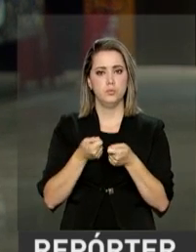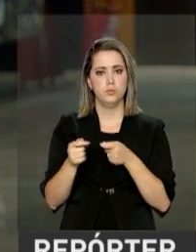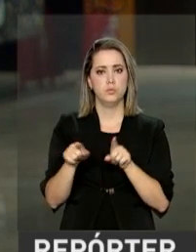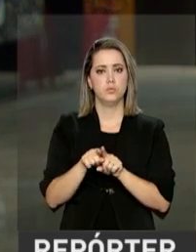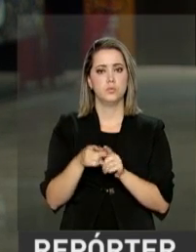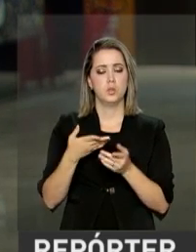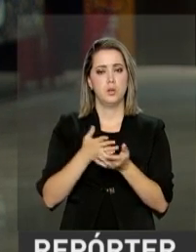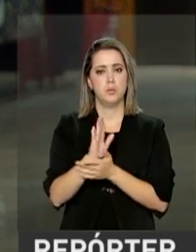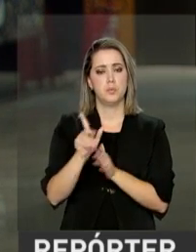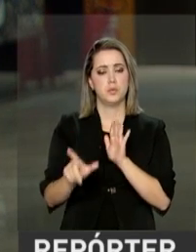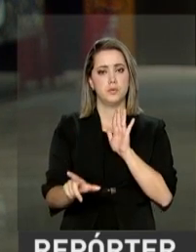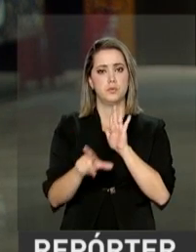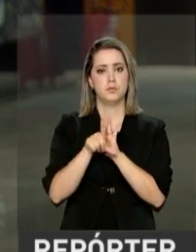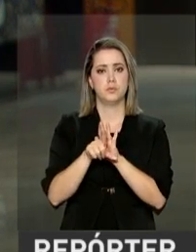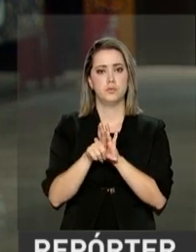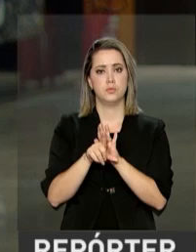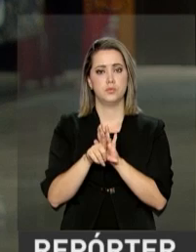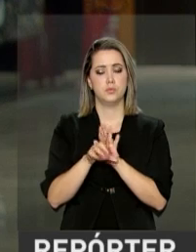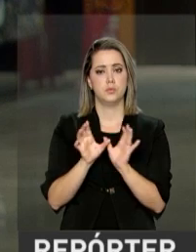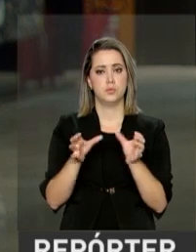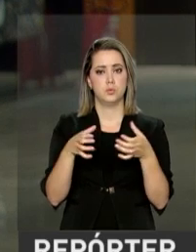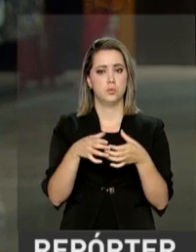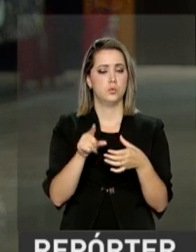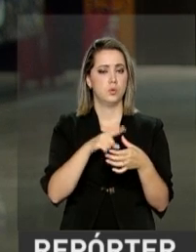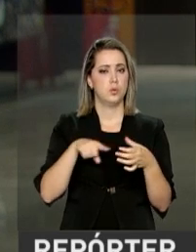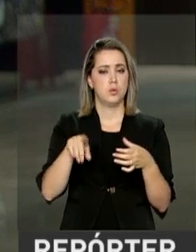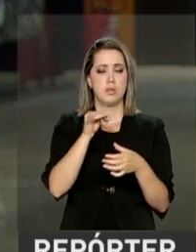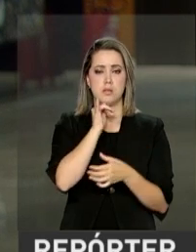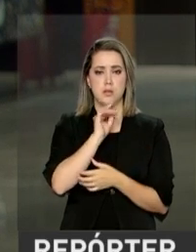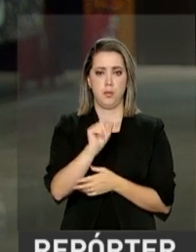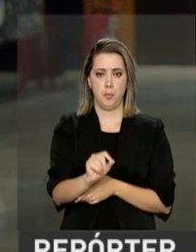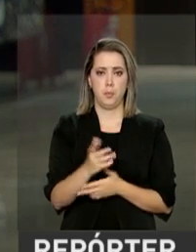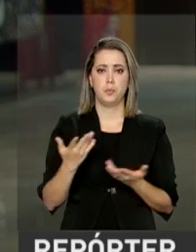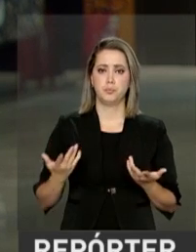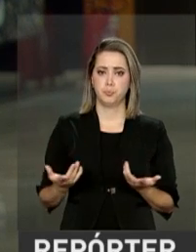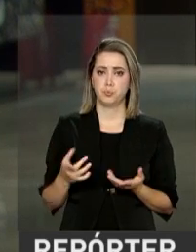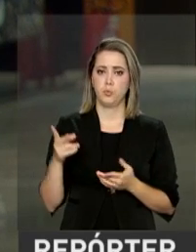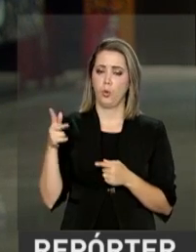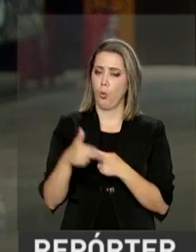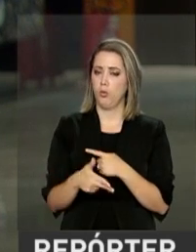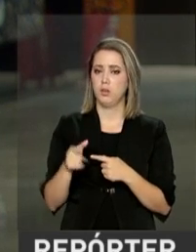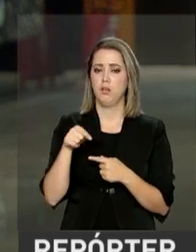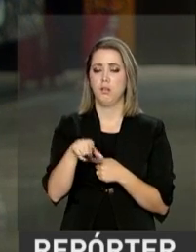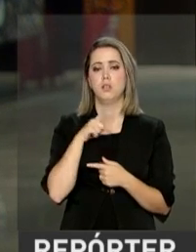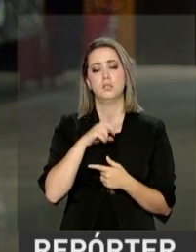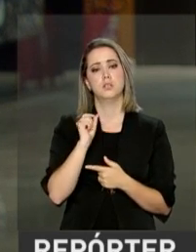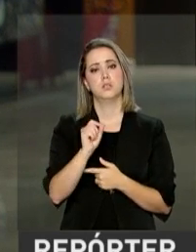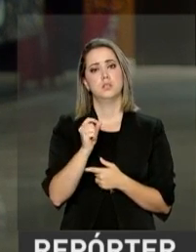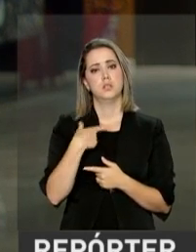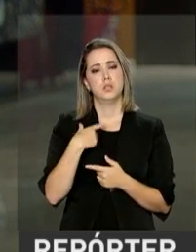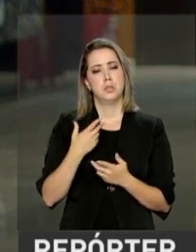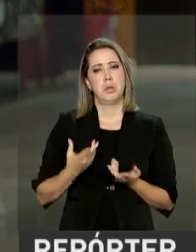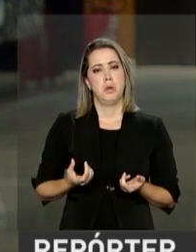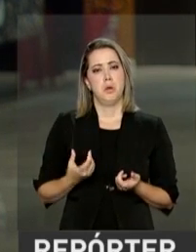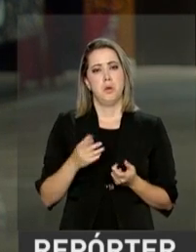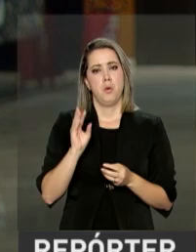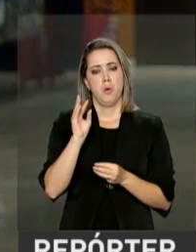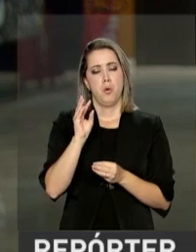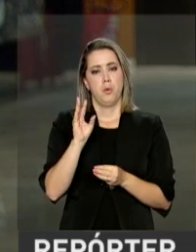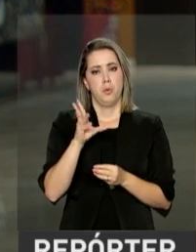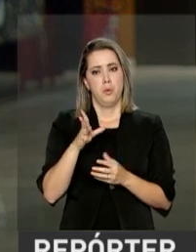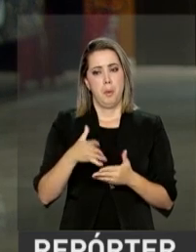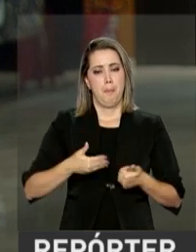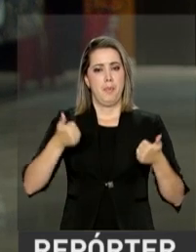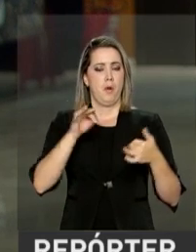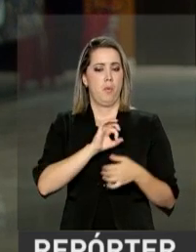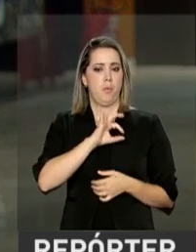leis nas assembleias estaduais para por exemplo eh vedar aí a concessão de vantagens a a servidores